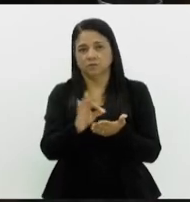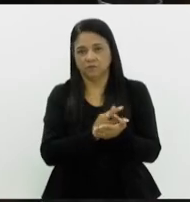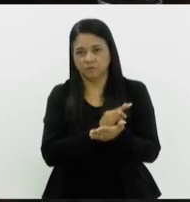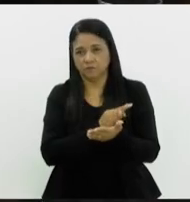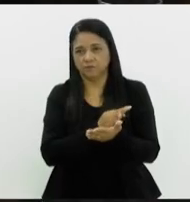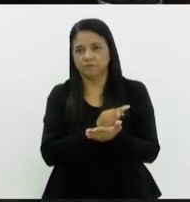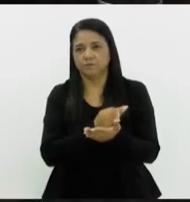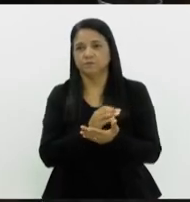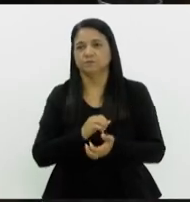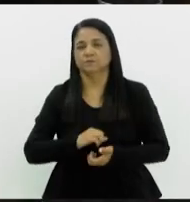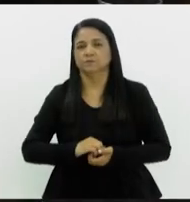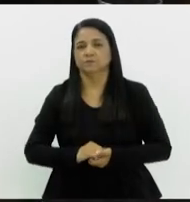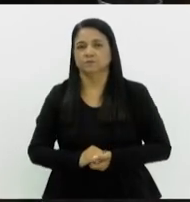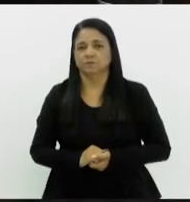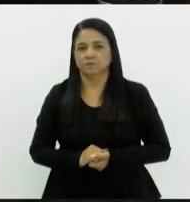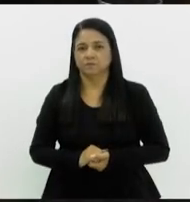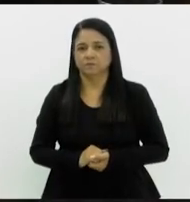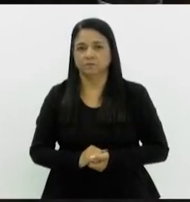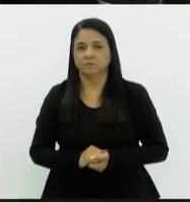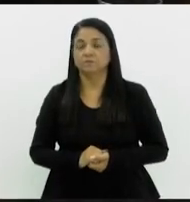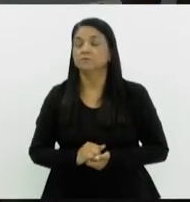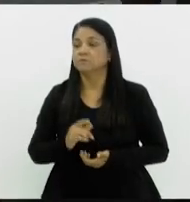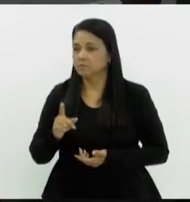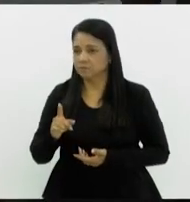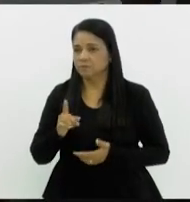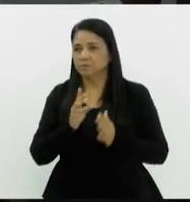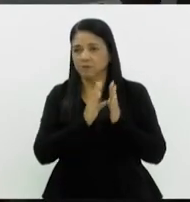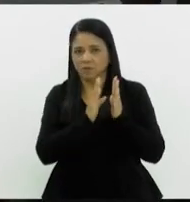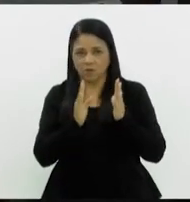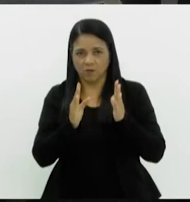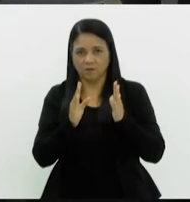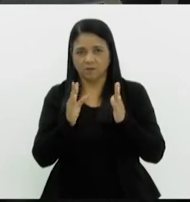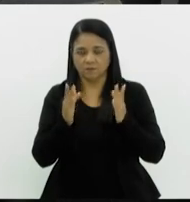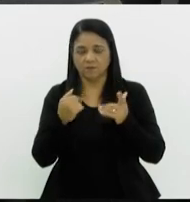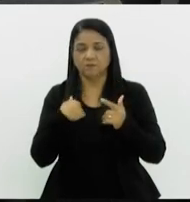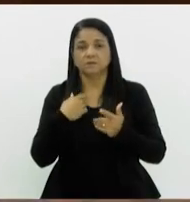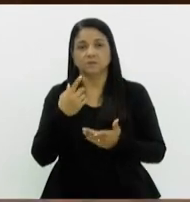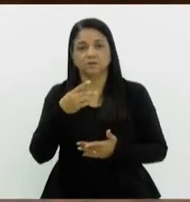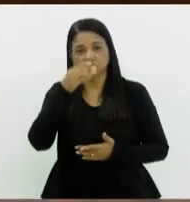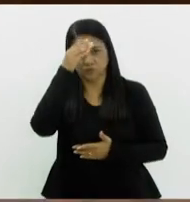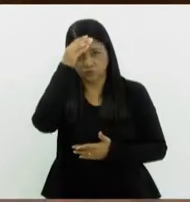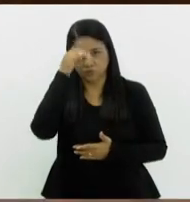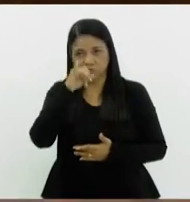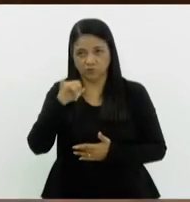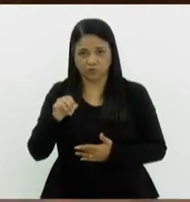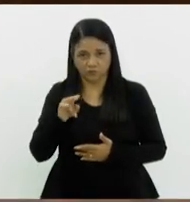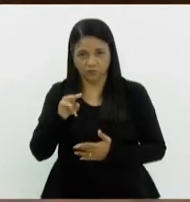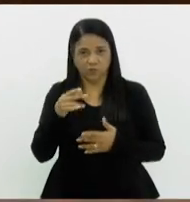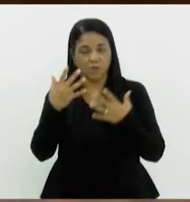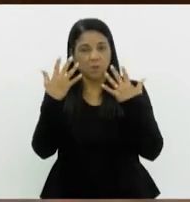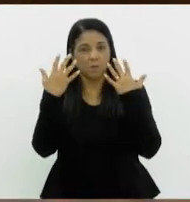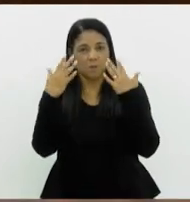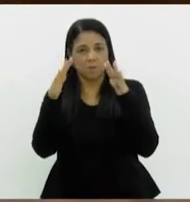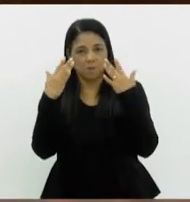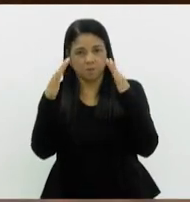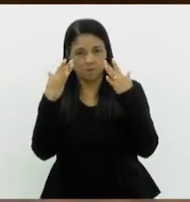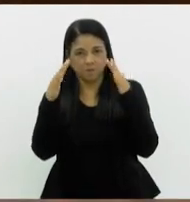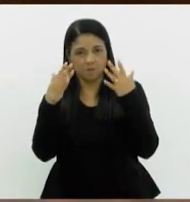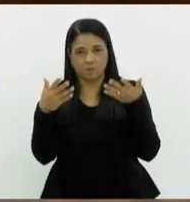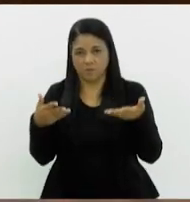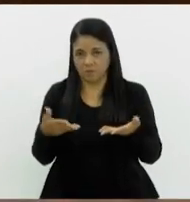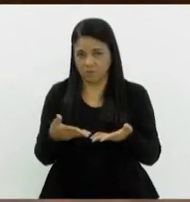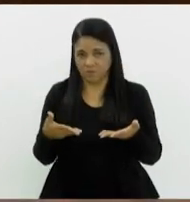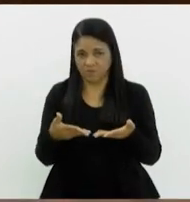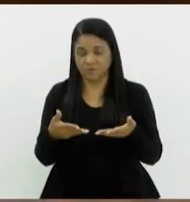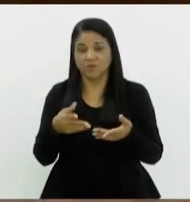autógrafo. Pois não, deputado. Pela ordem. Tia Ju, eu quero hoje aqui parabenizar, que hoje é o dia